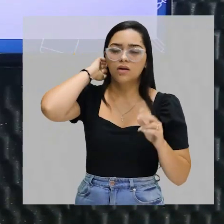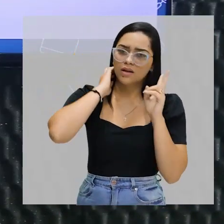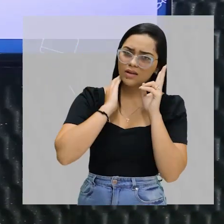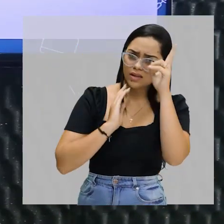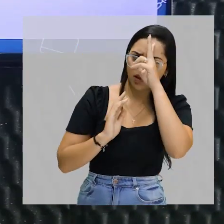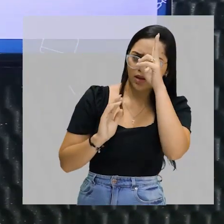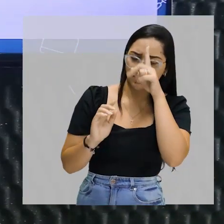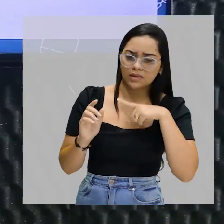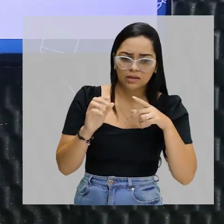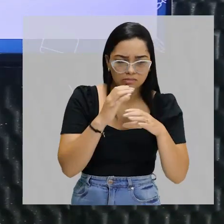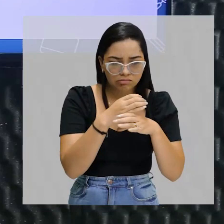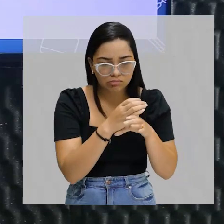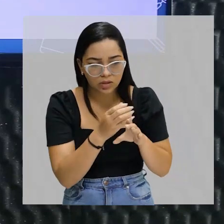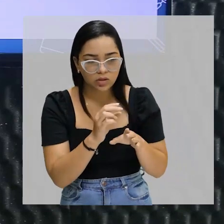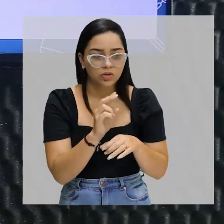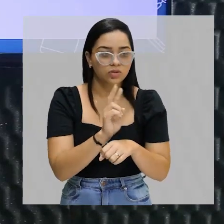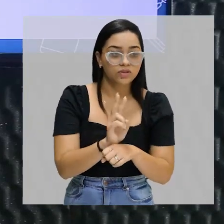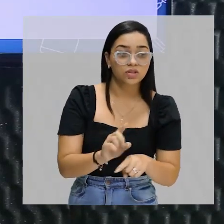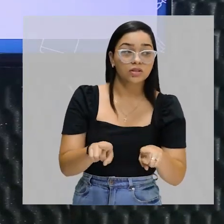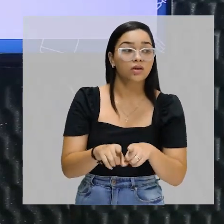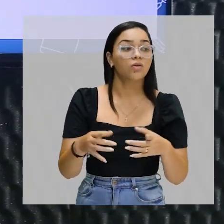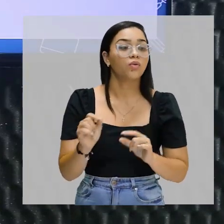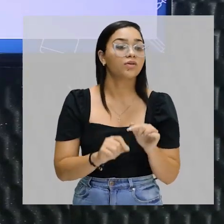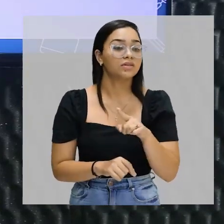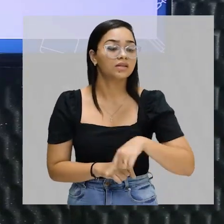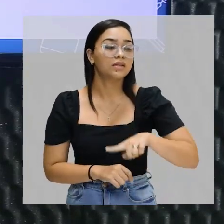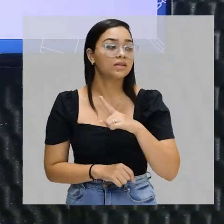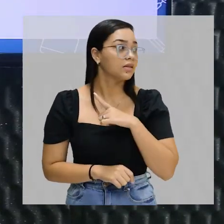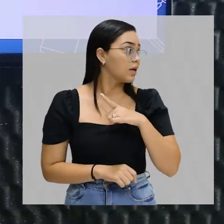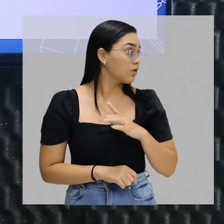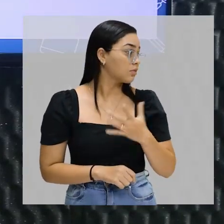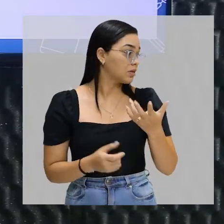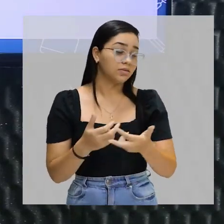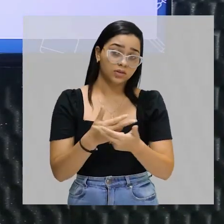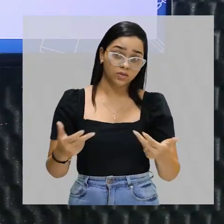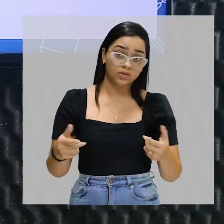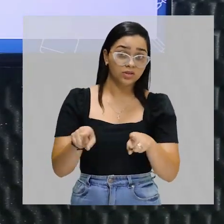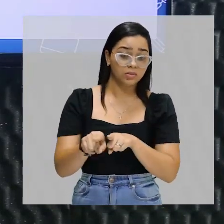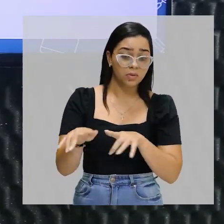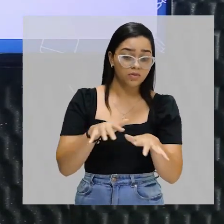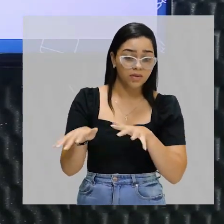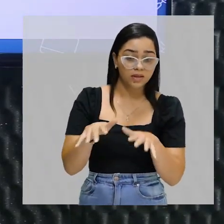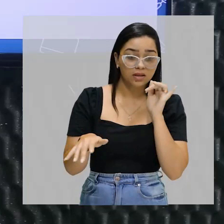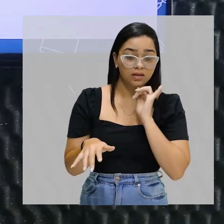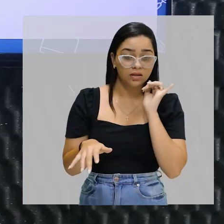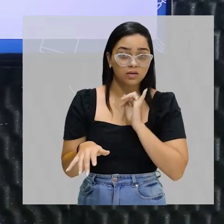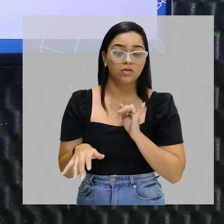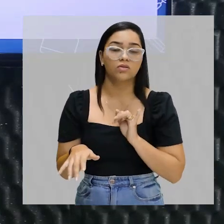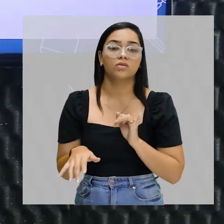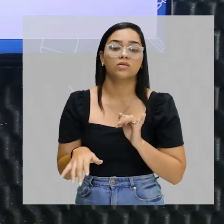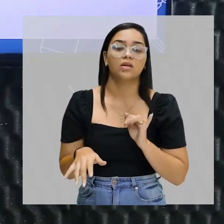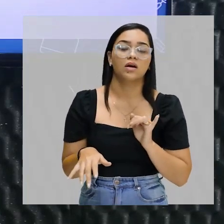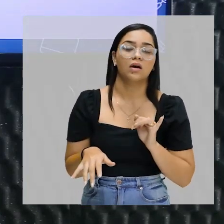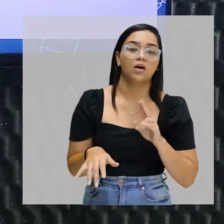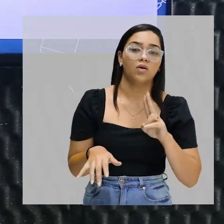num período de grande espionagem de rivalidade então tu tem ali de um lado acontece alguma coisa movimentação por exemplo da União Soviética